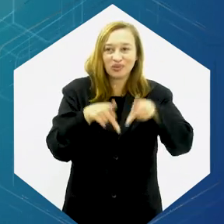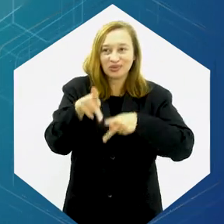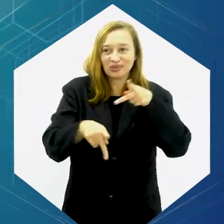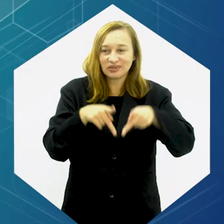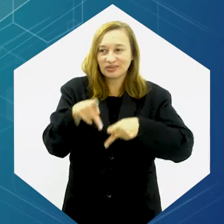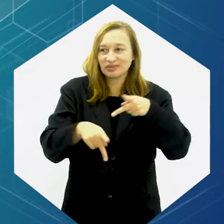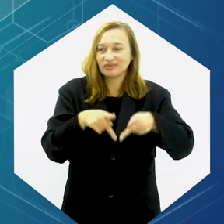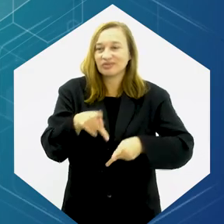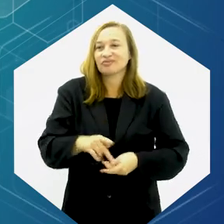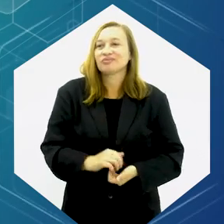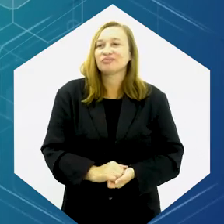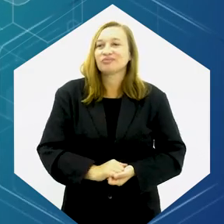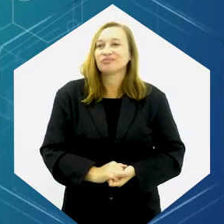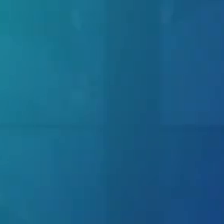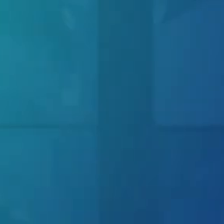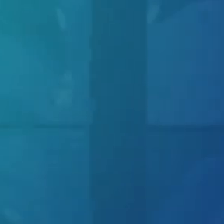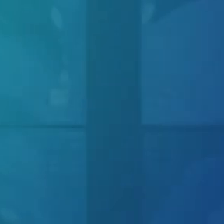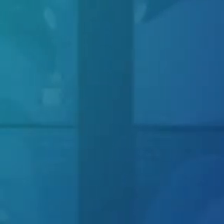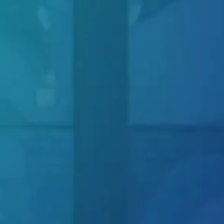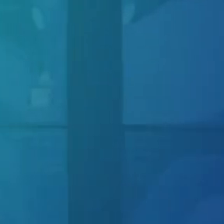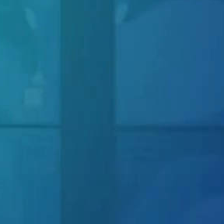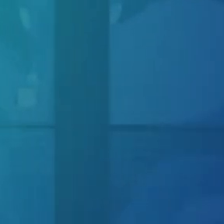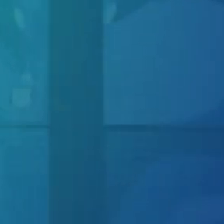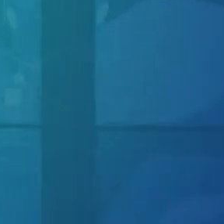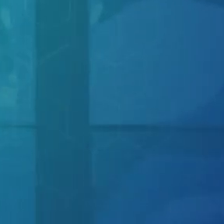TV alerge canal do Povo